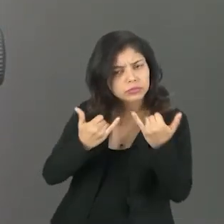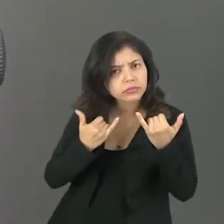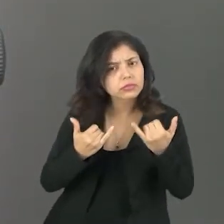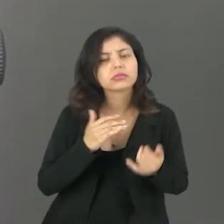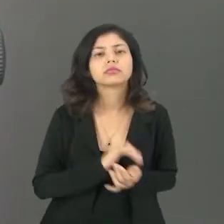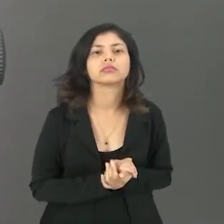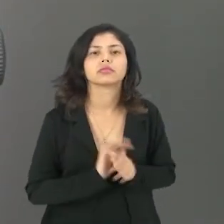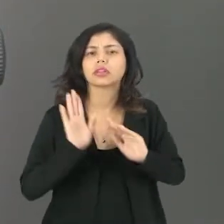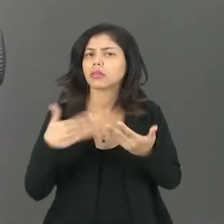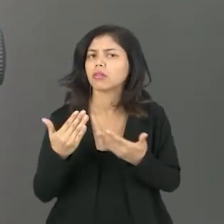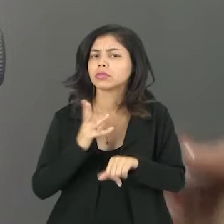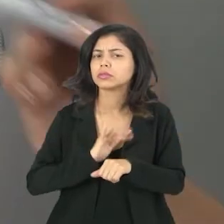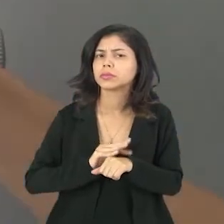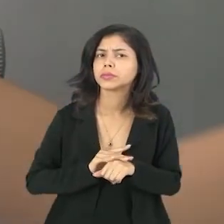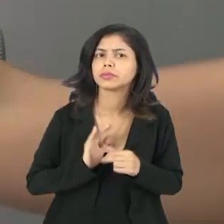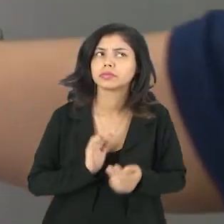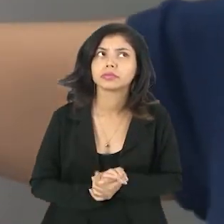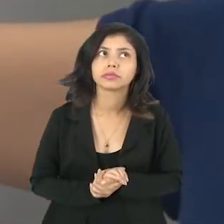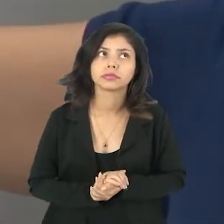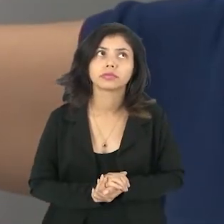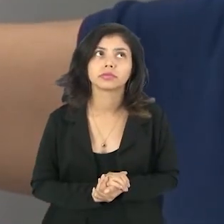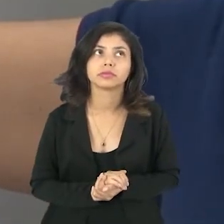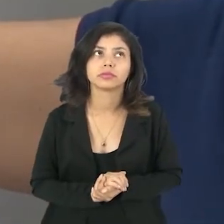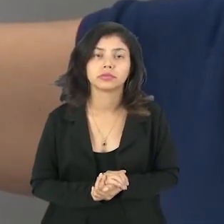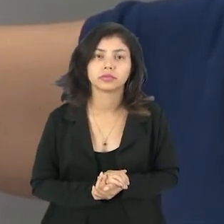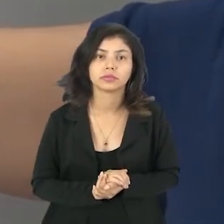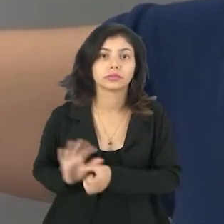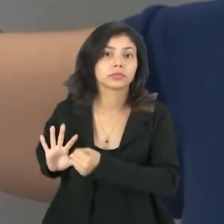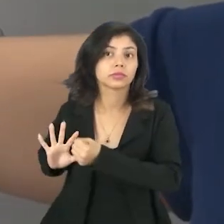de informação que doença é essa coronavírus